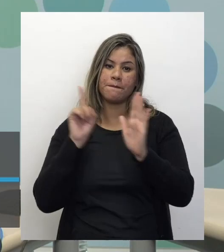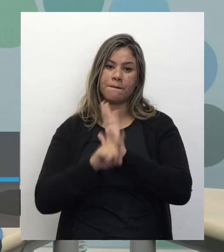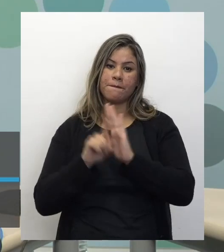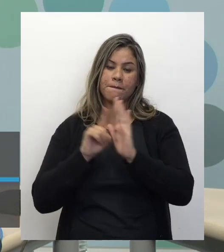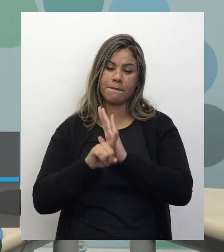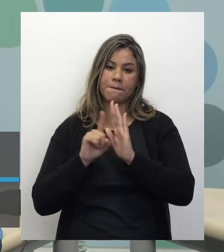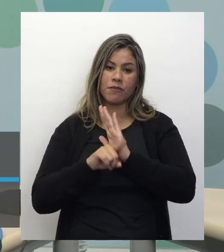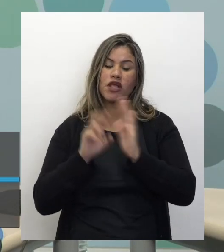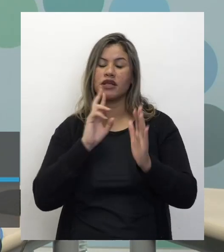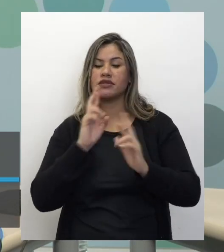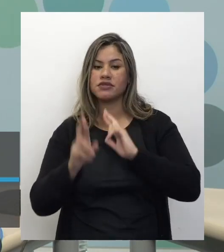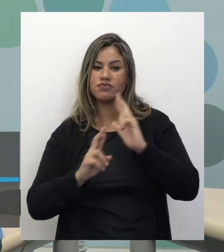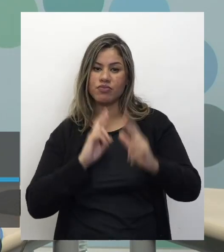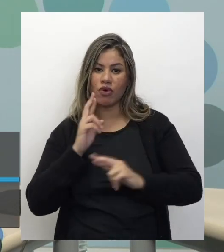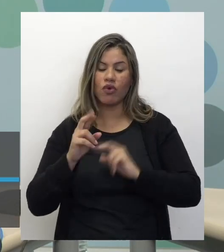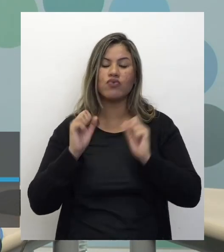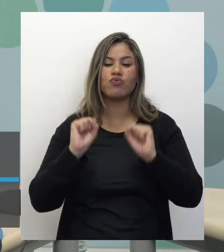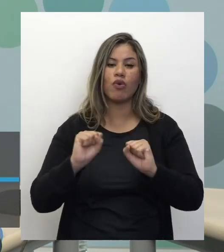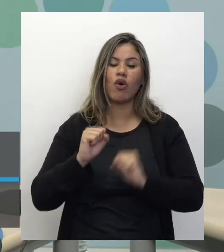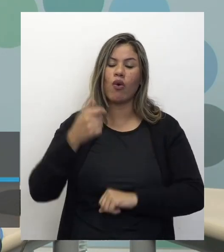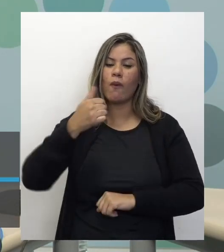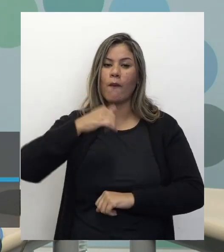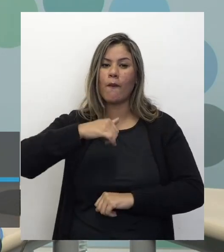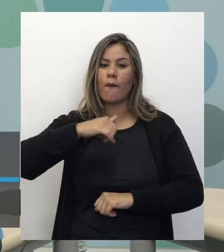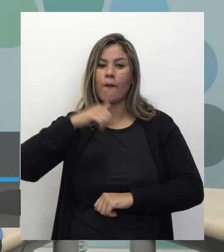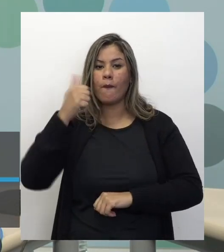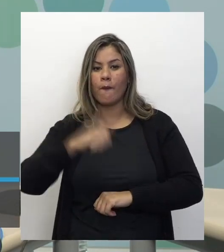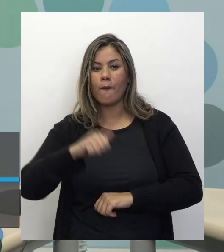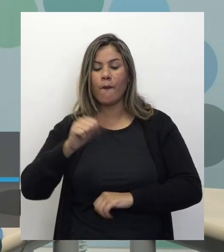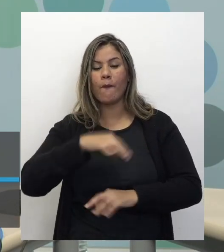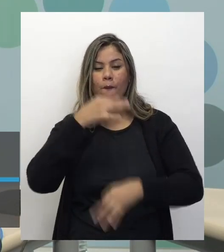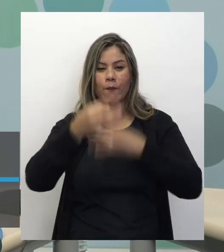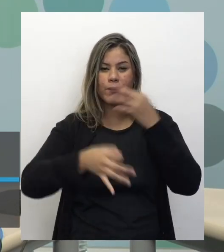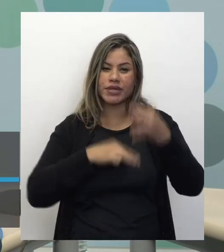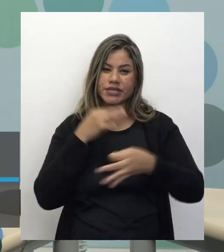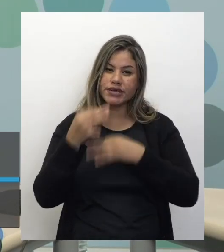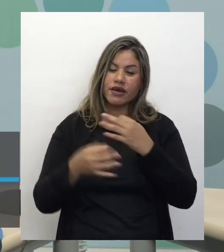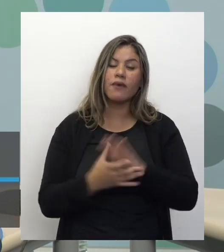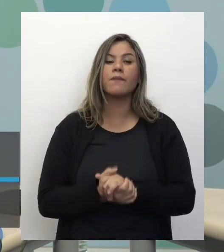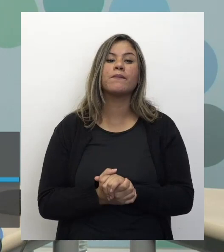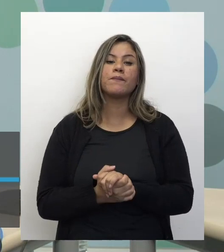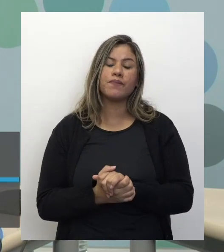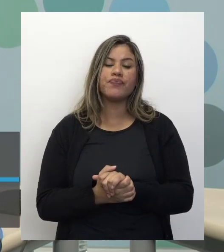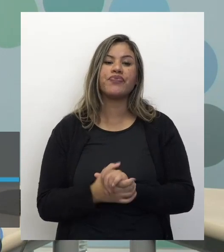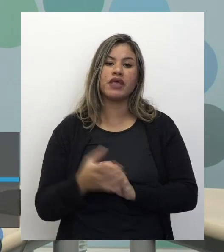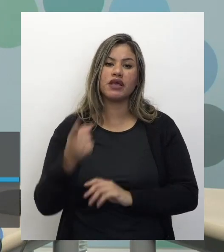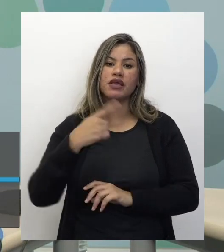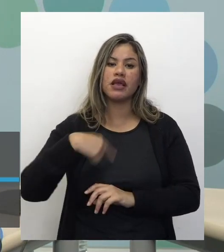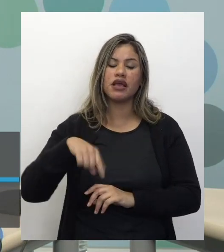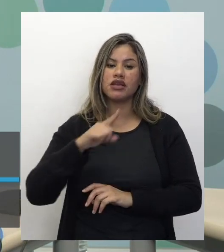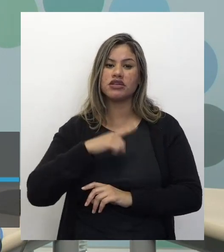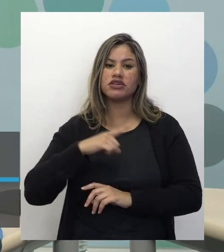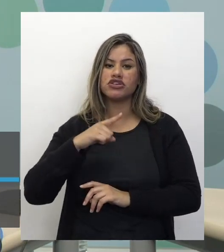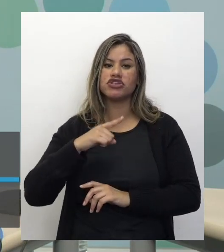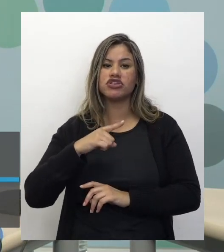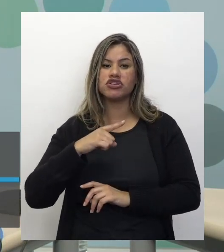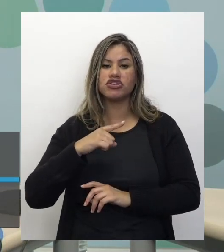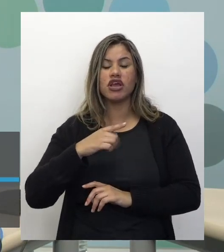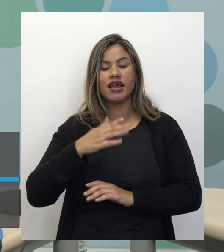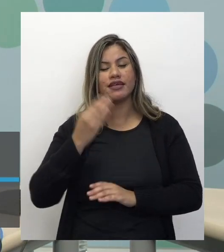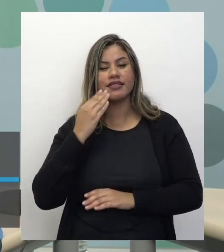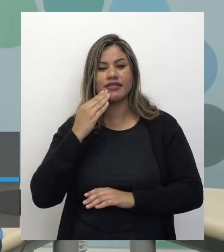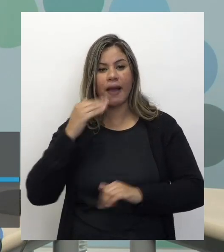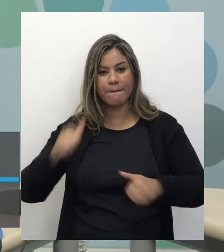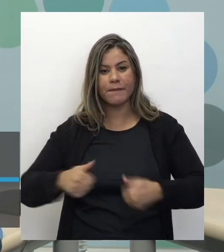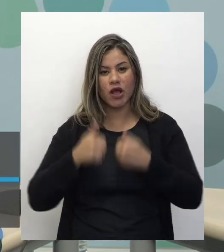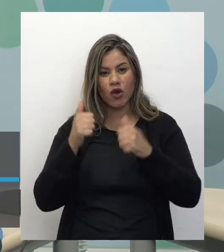de vocês sobre a aula, se gostaram ou não gostaram, e colocar aí pra gente ter conhecimento e poder melhorar sempre o